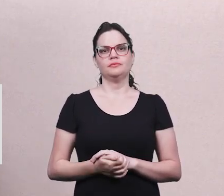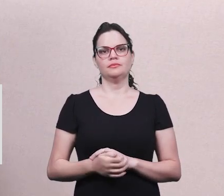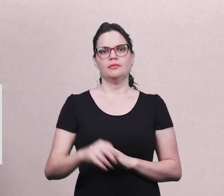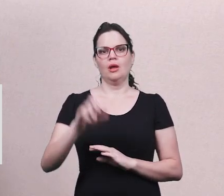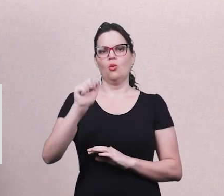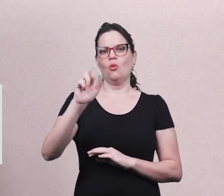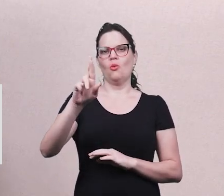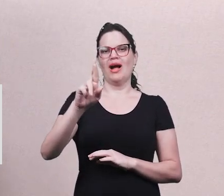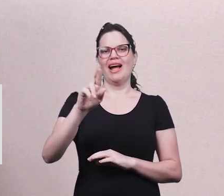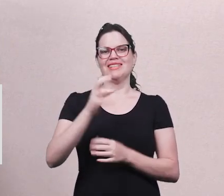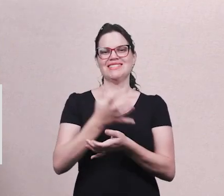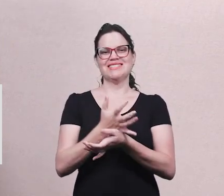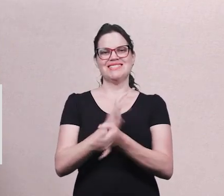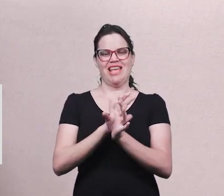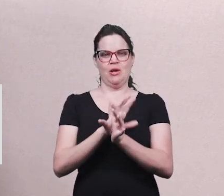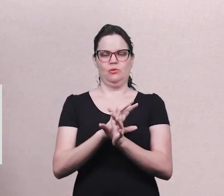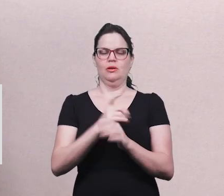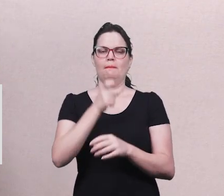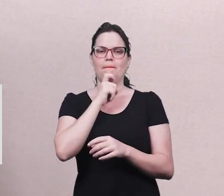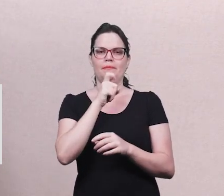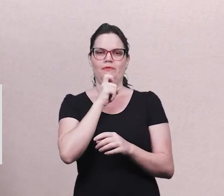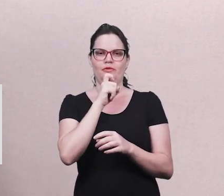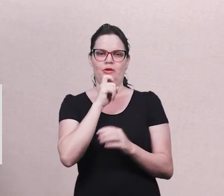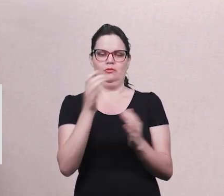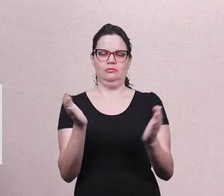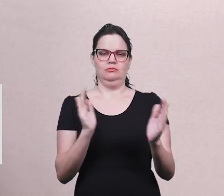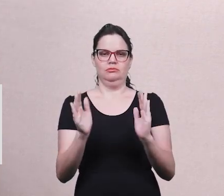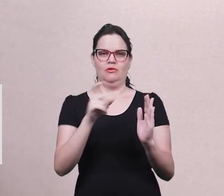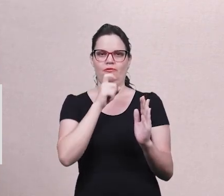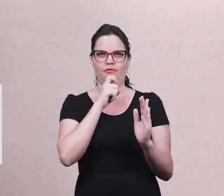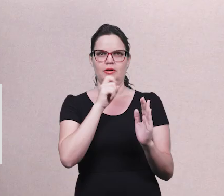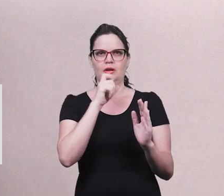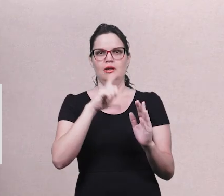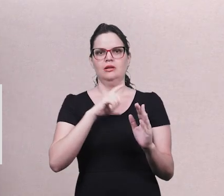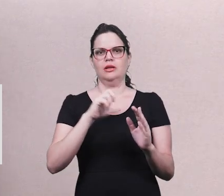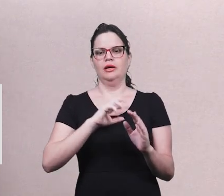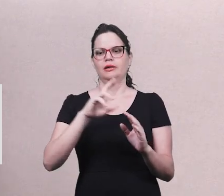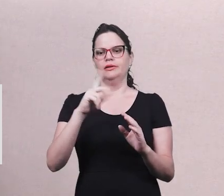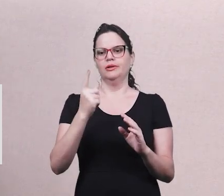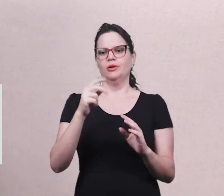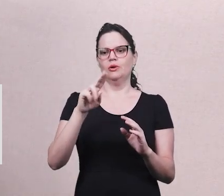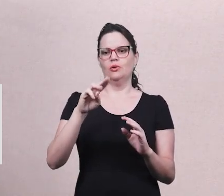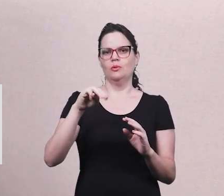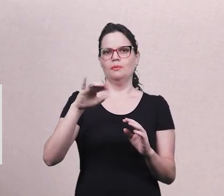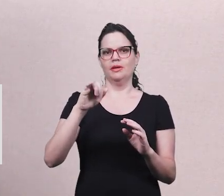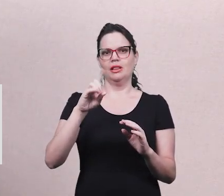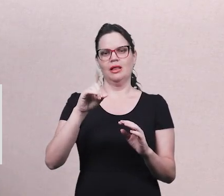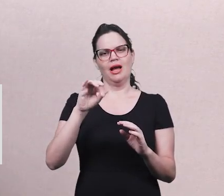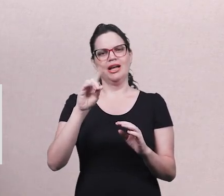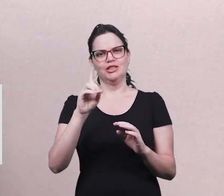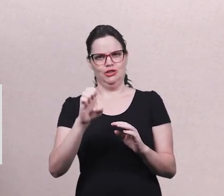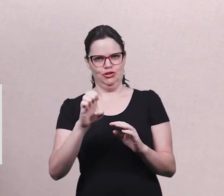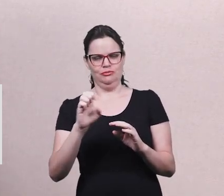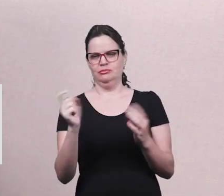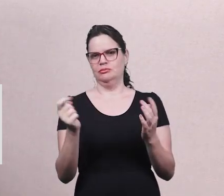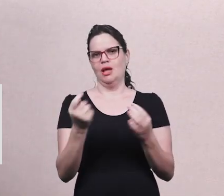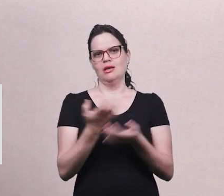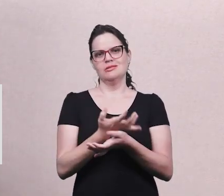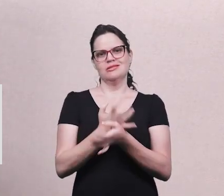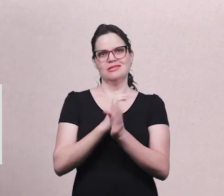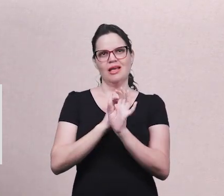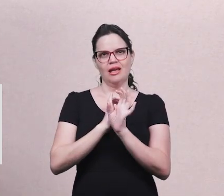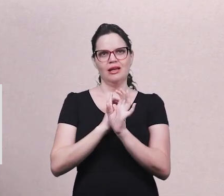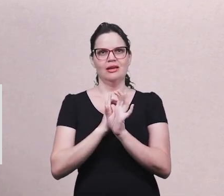acontece? O ar está seco. Inverno, o ar tem menos umidade, o ar está seco,